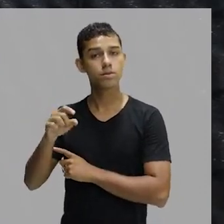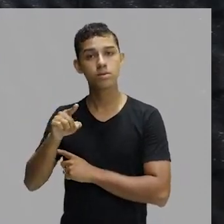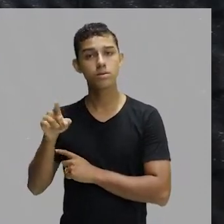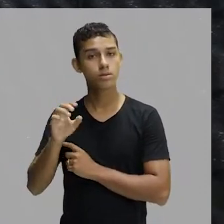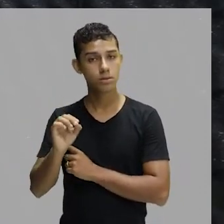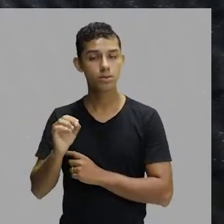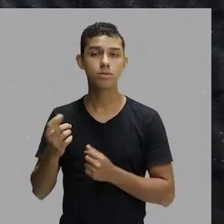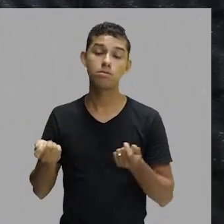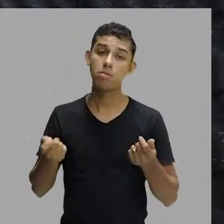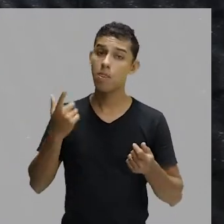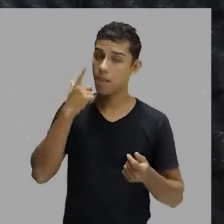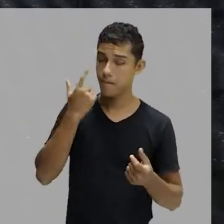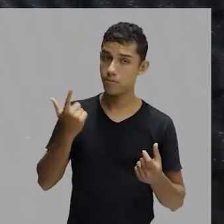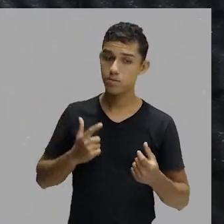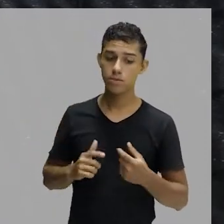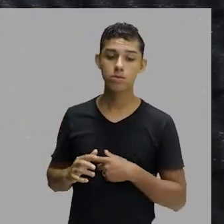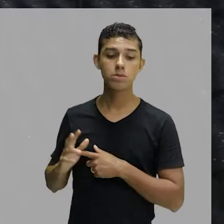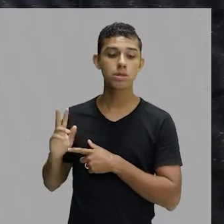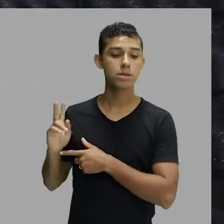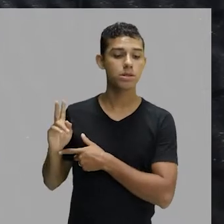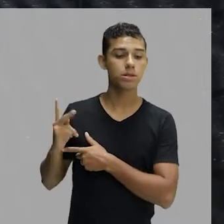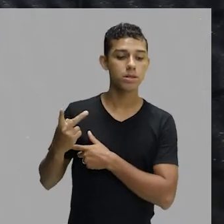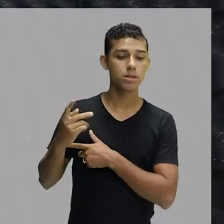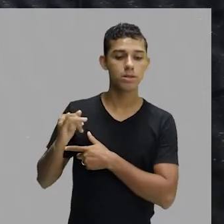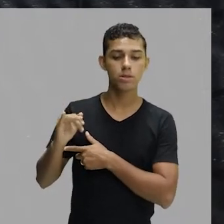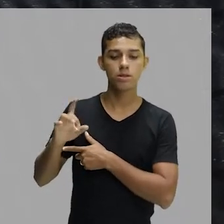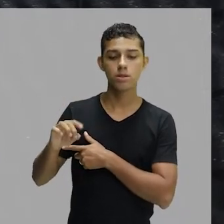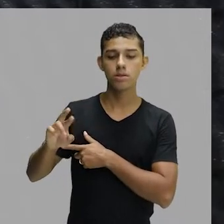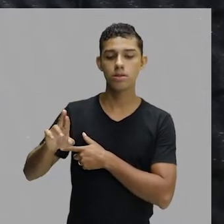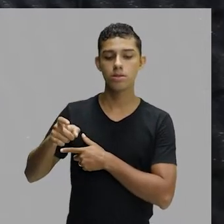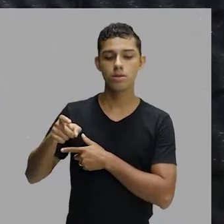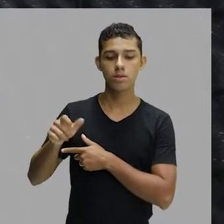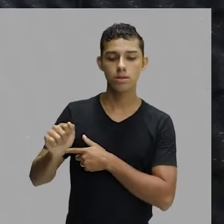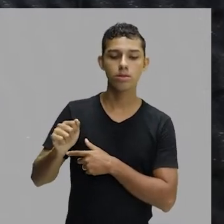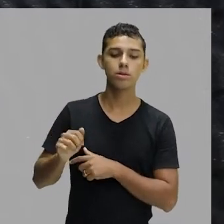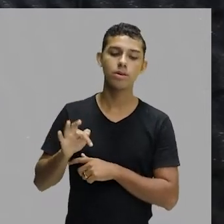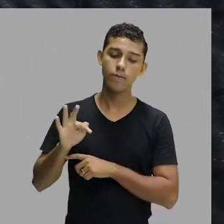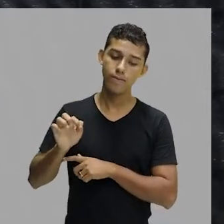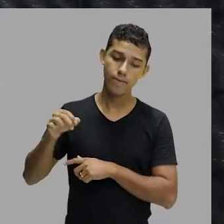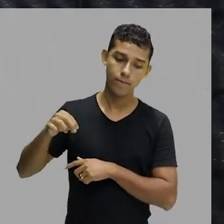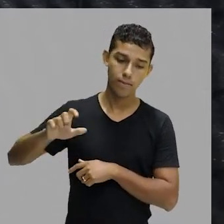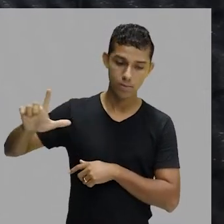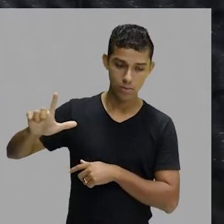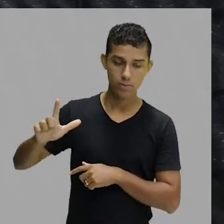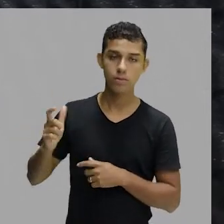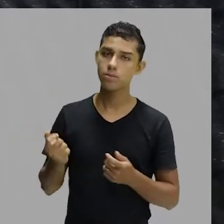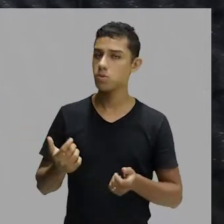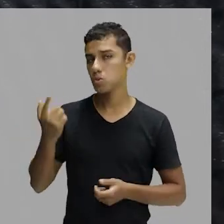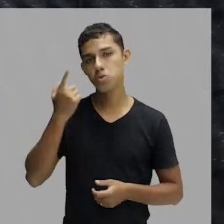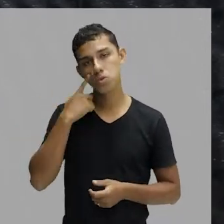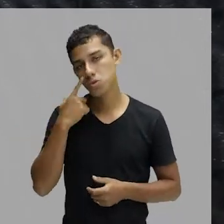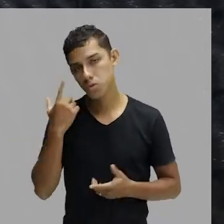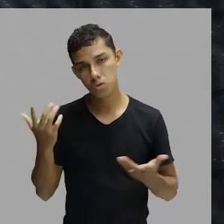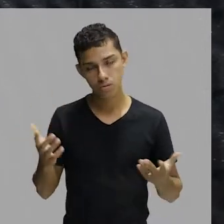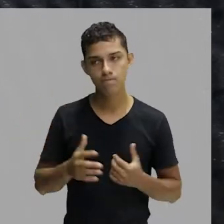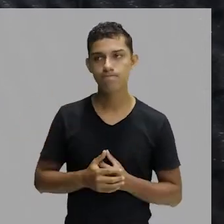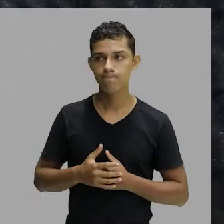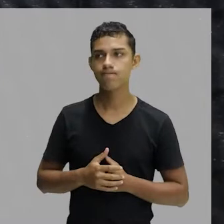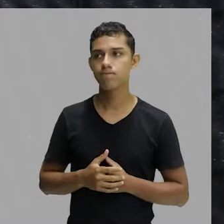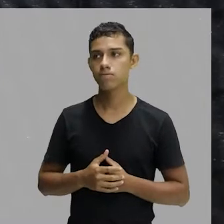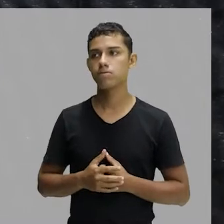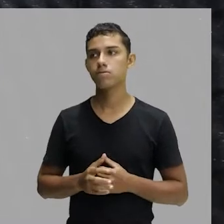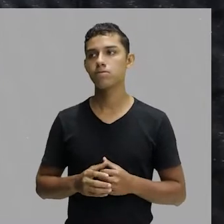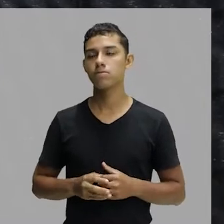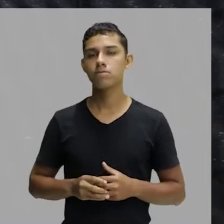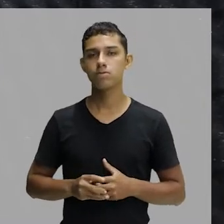pestanejar. Hidroxila ligado ao anel benzênico, função fenol. Sem duvidar, sem pestanejar. Tá